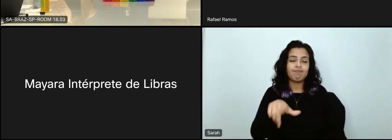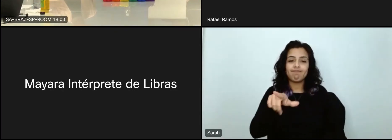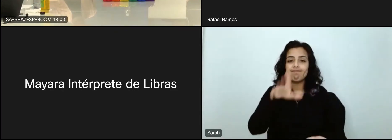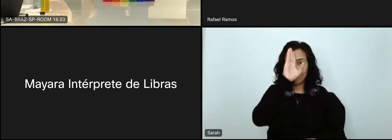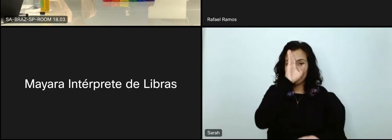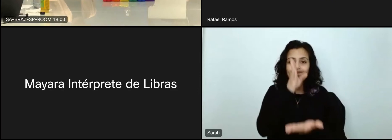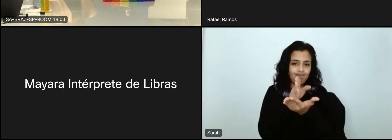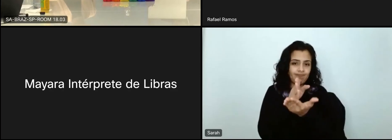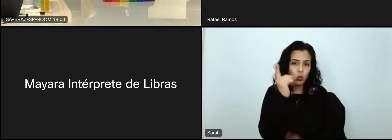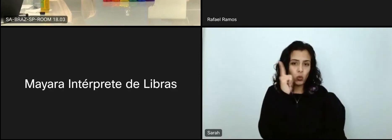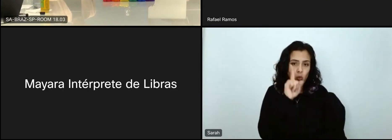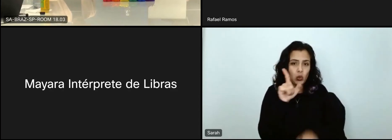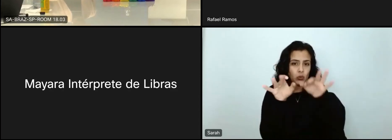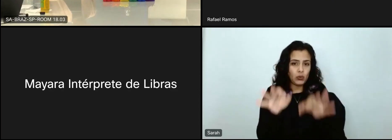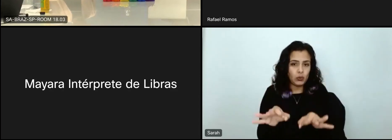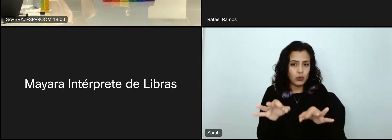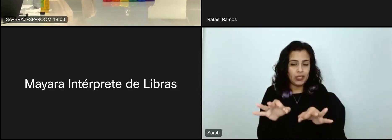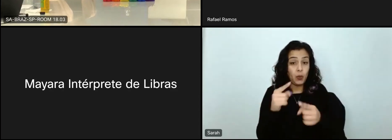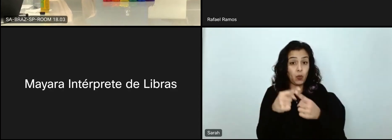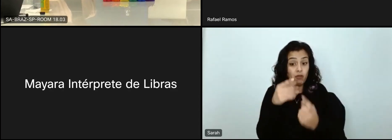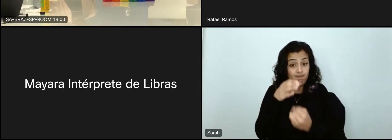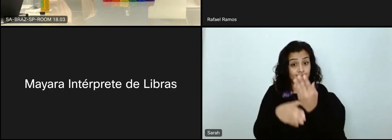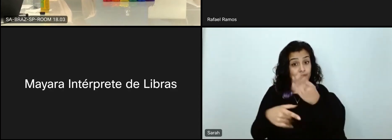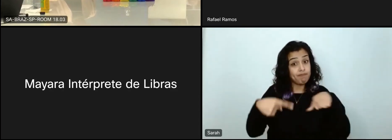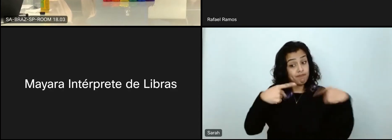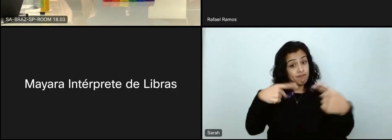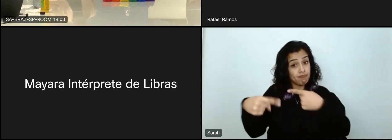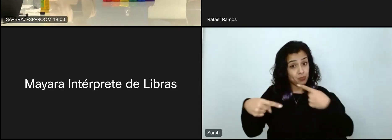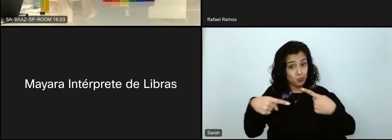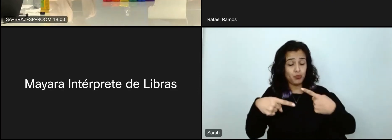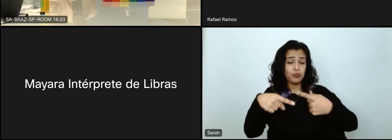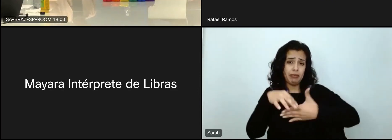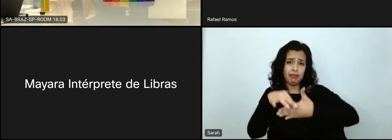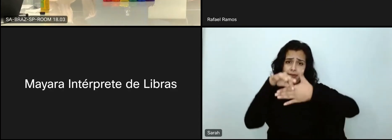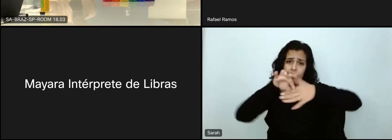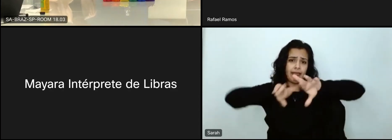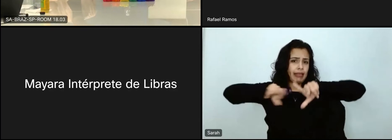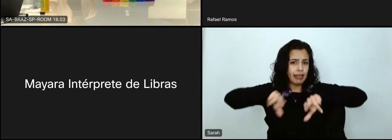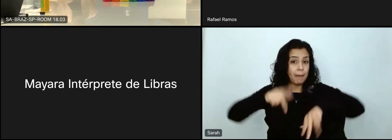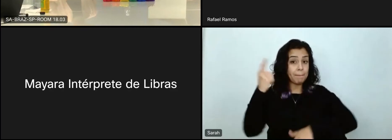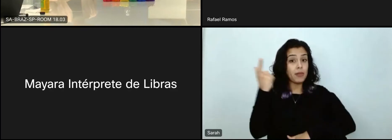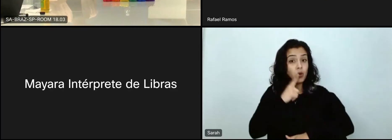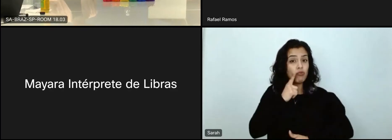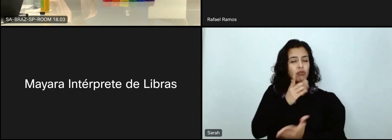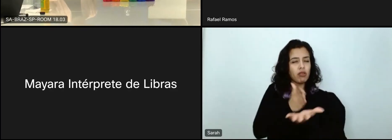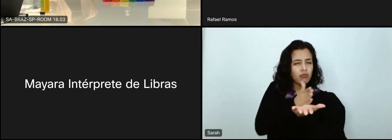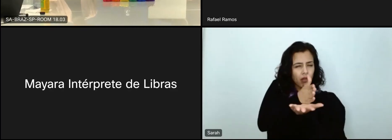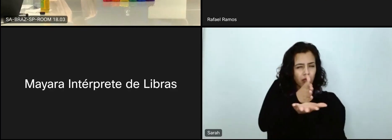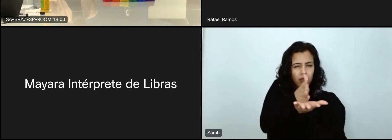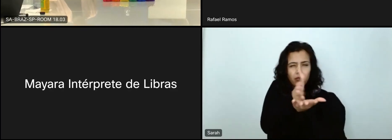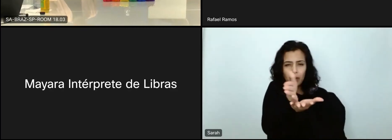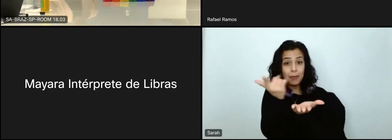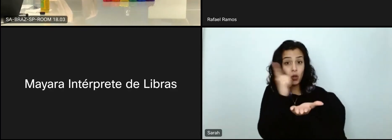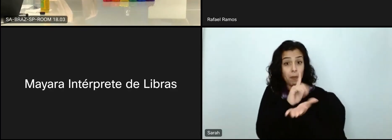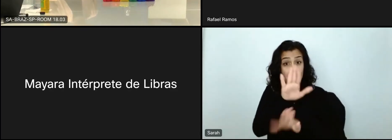gente tem um comitê, né, repleto de líderes, trazendo um pouco de direção e principalmente grupos de